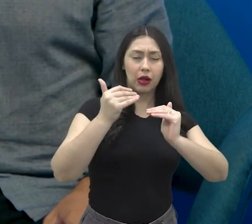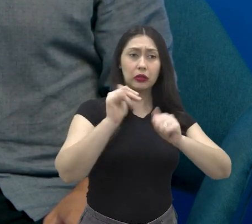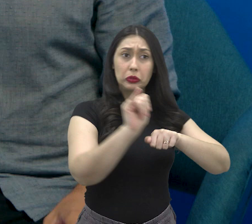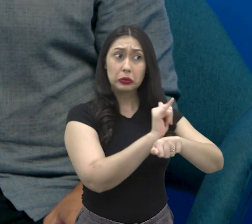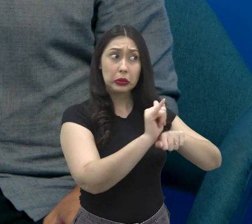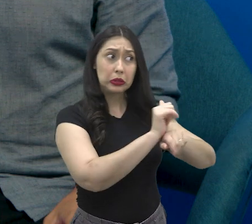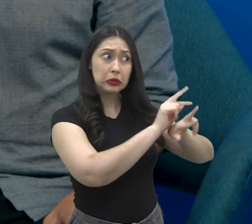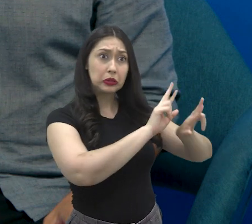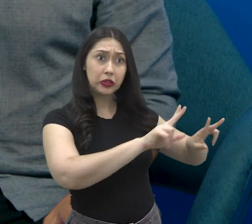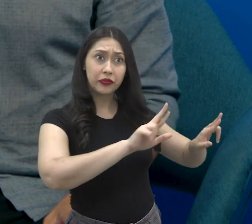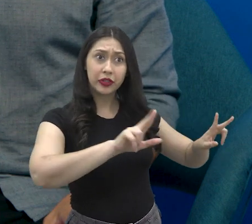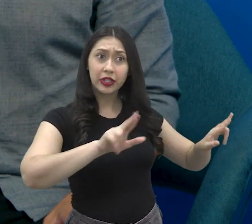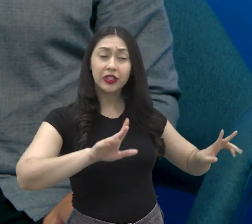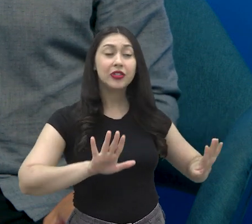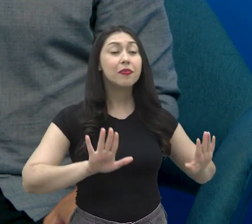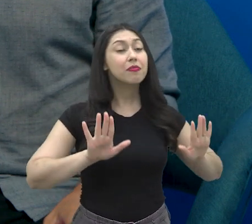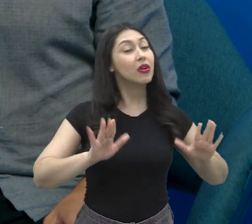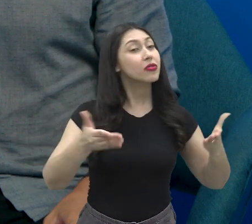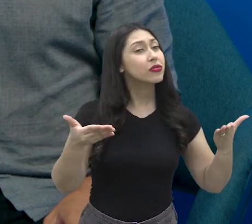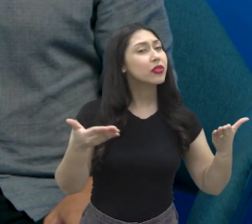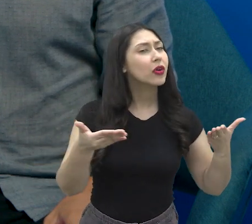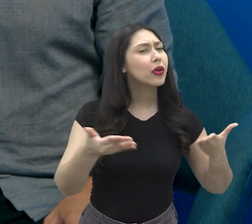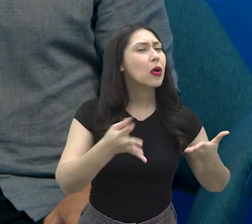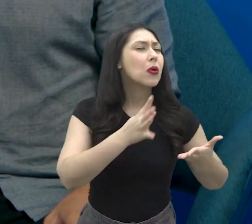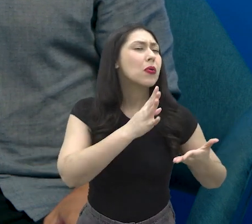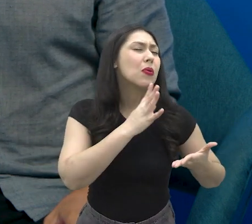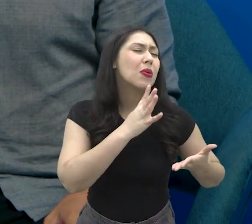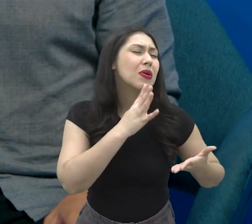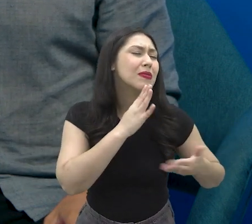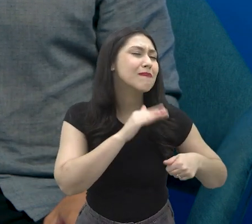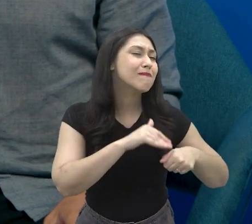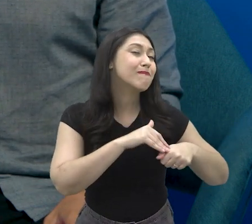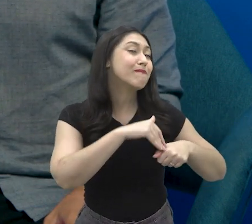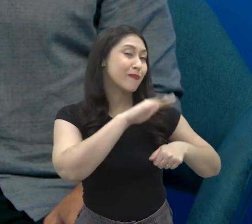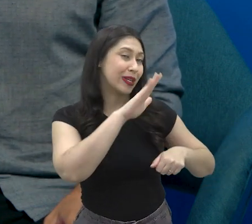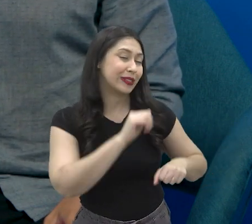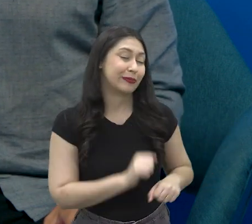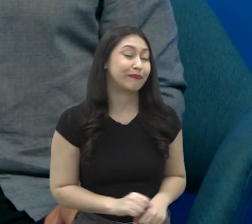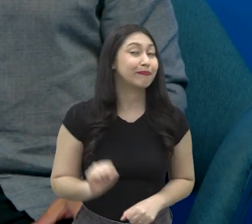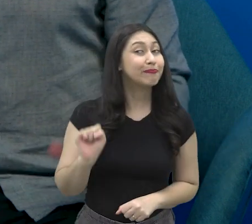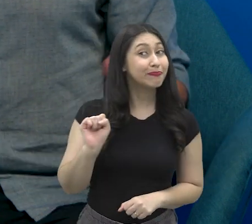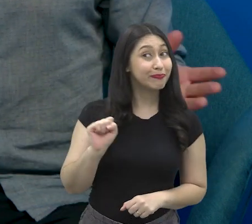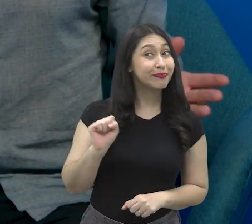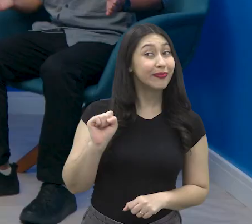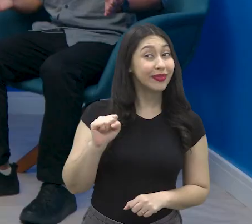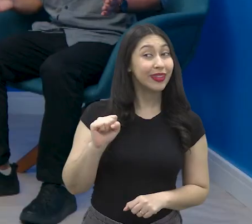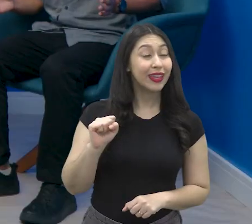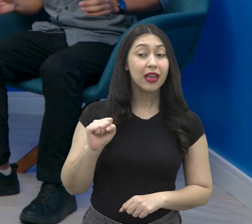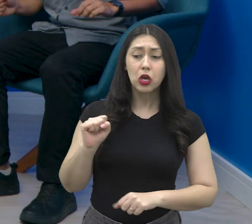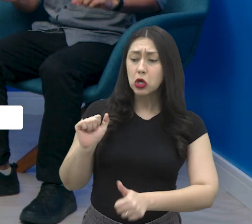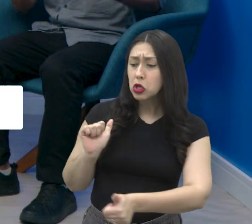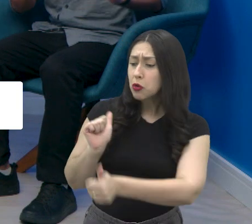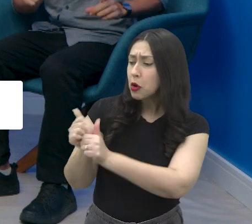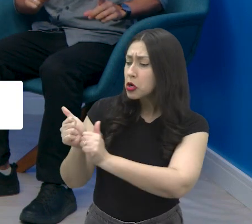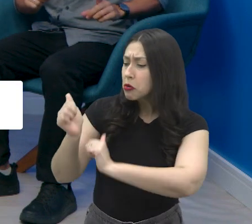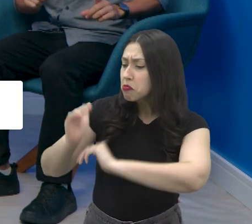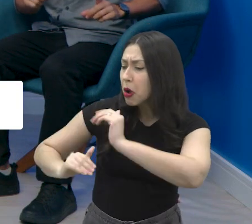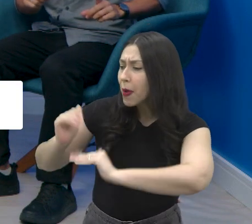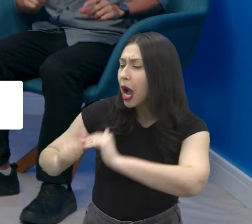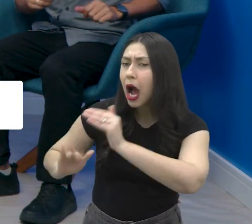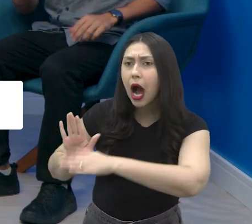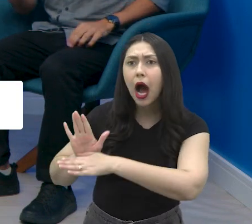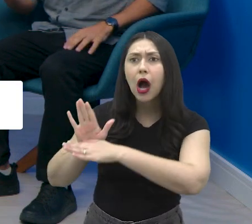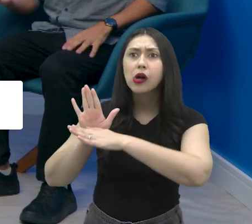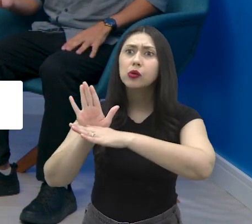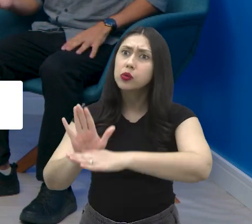várias formas. Mas agora chegou a hora de ir um pouco mais a fundo nesse assunto. Pois é, como a prática